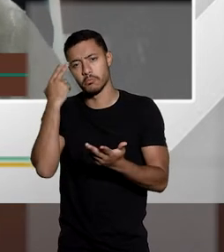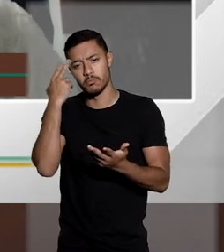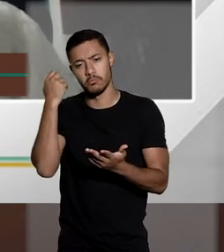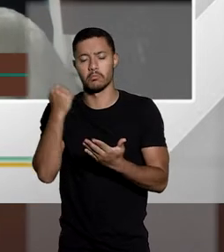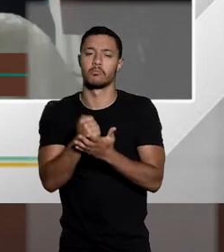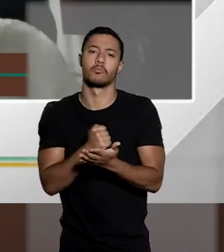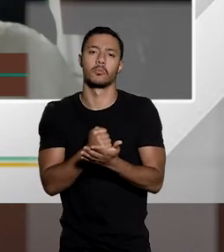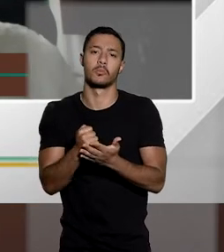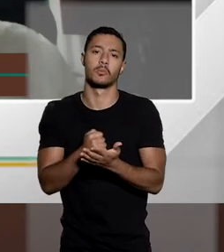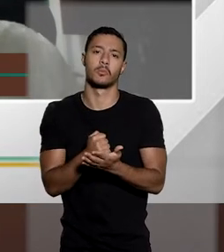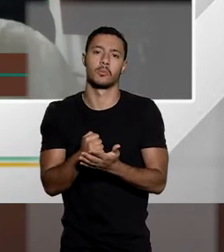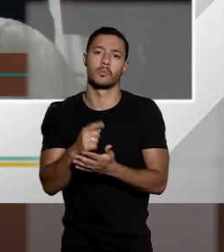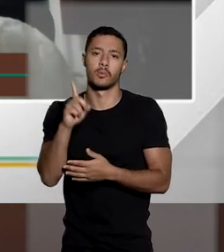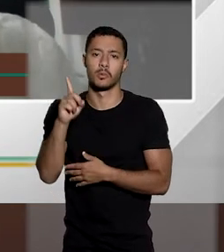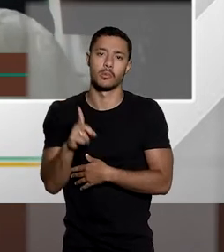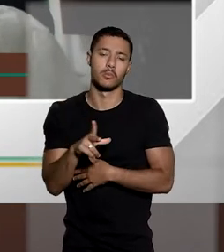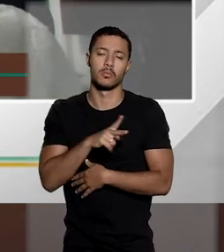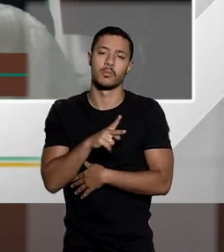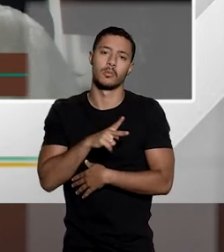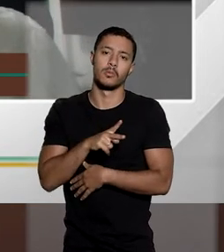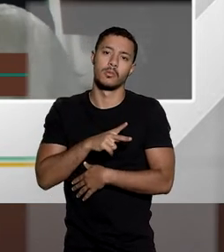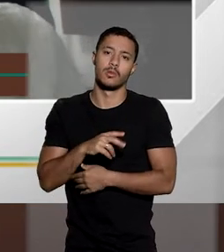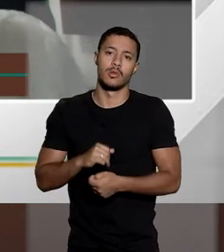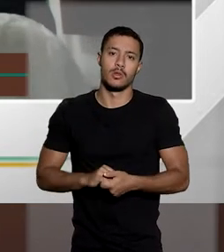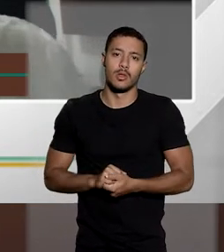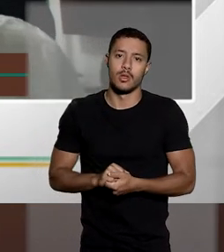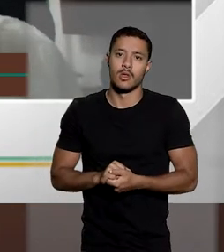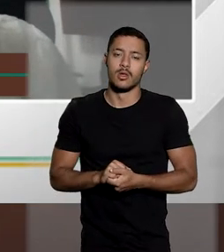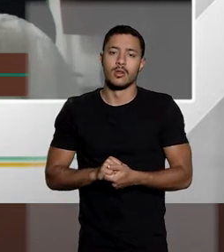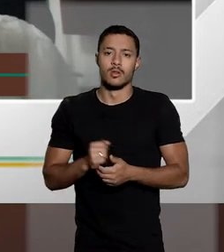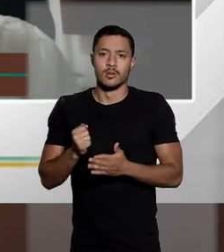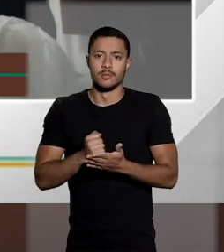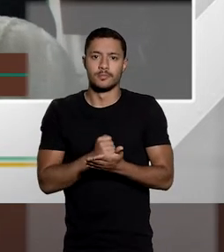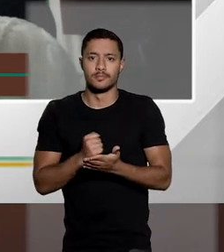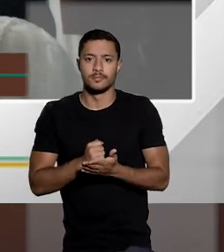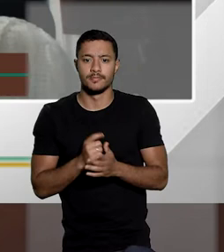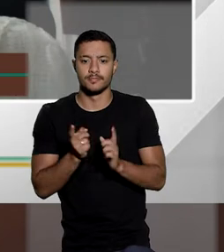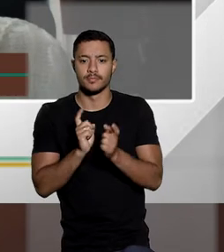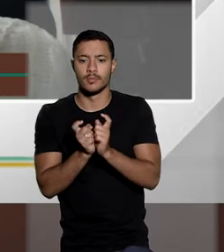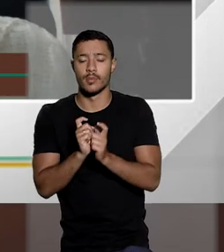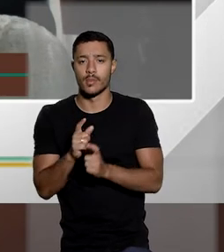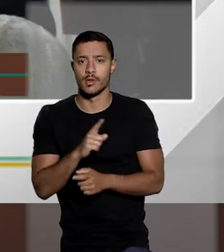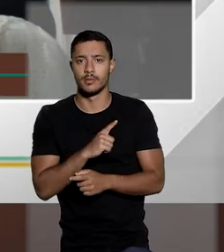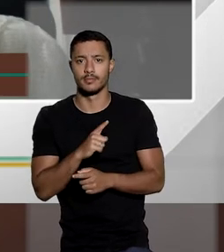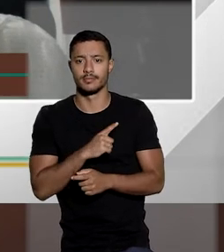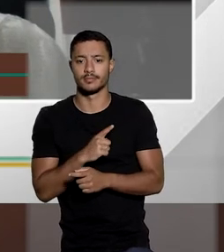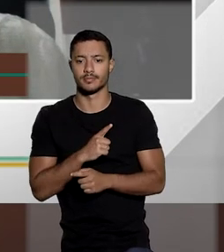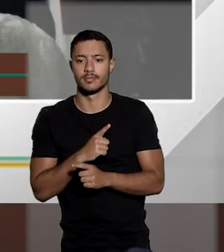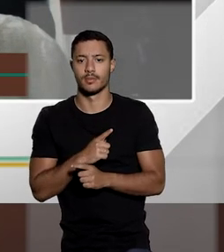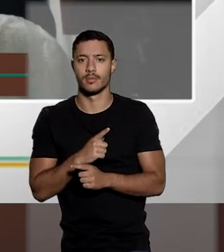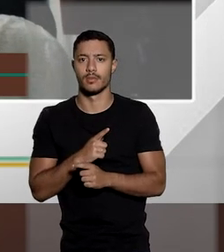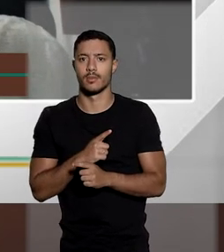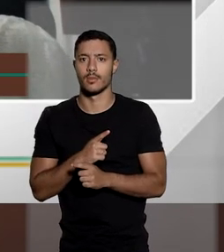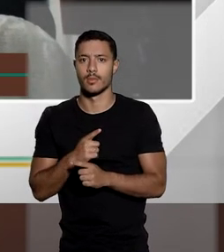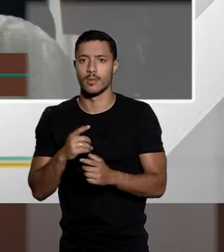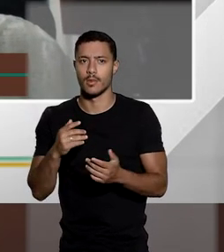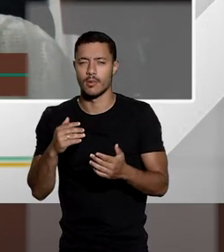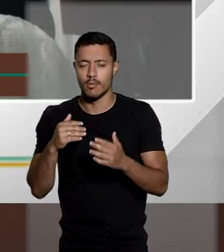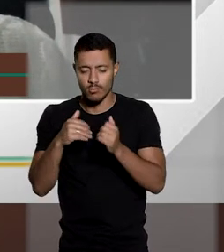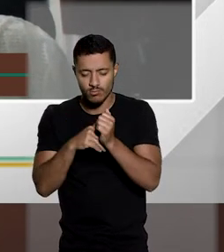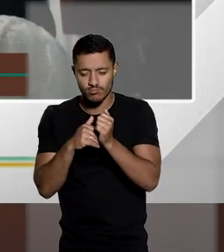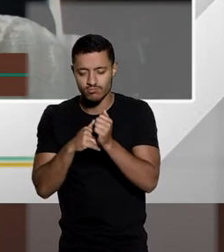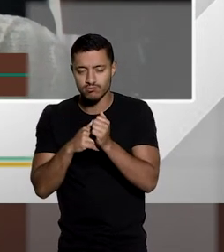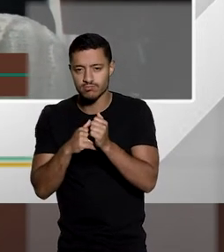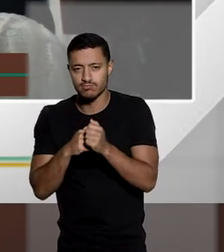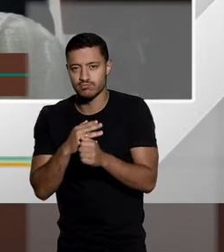no contrato de direito privado e que nos contratos administrativos eles existem, mesmo implicitamente, mesmo que